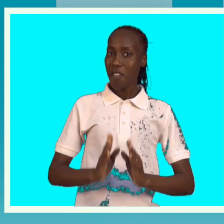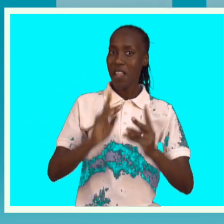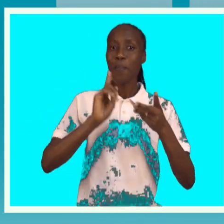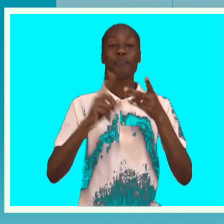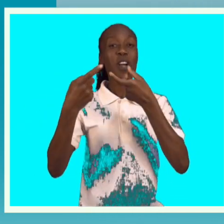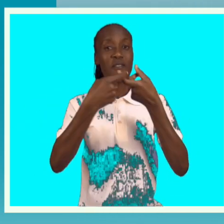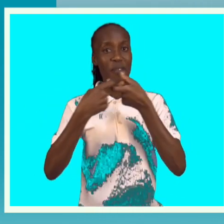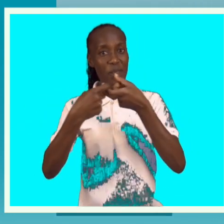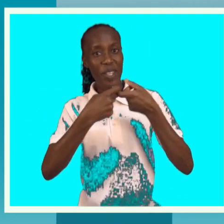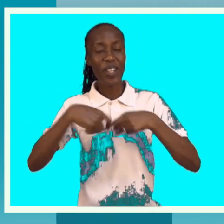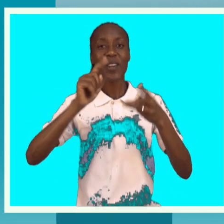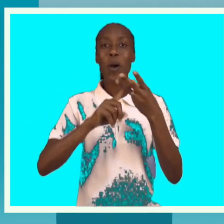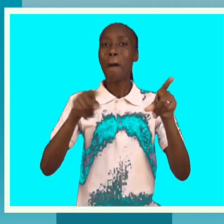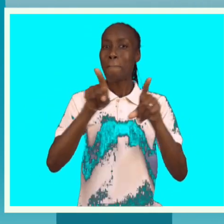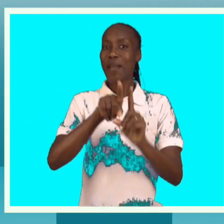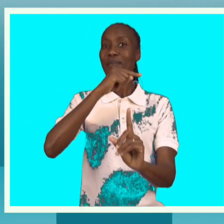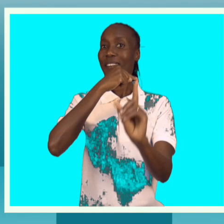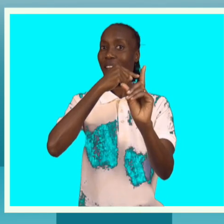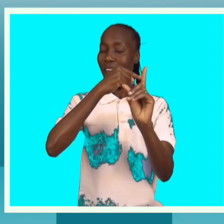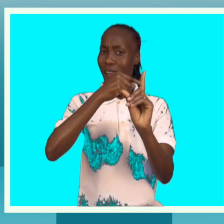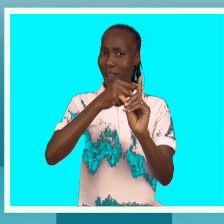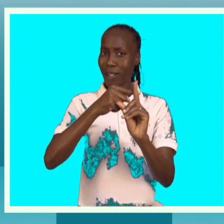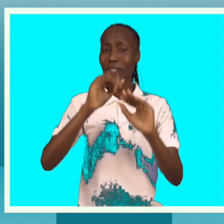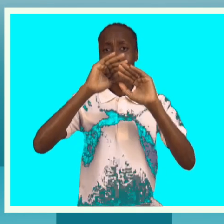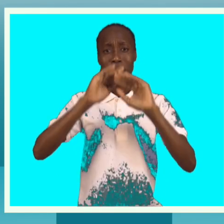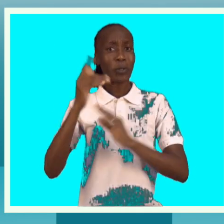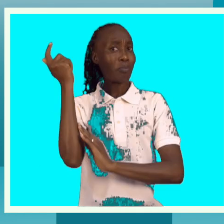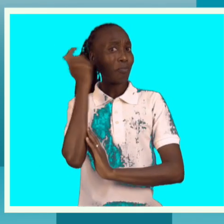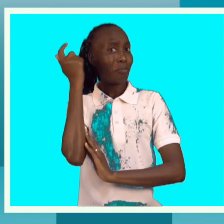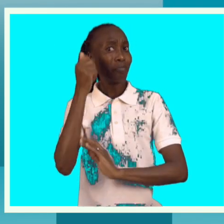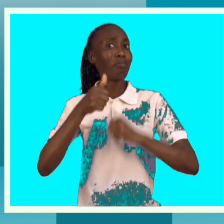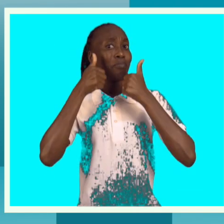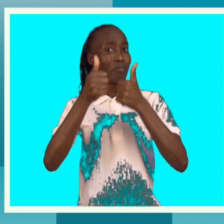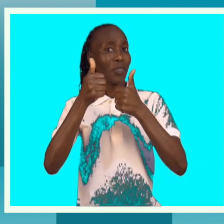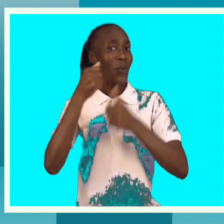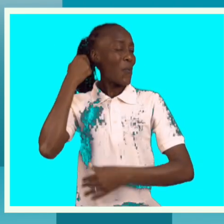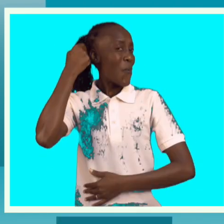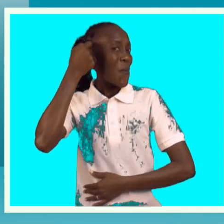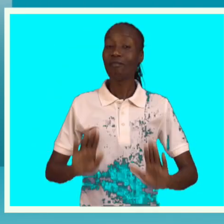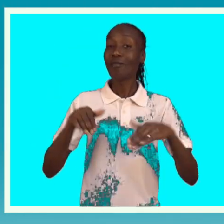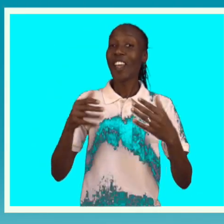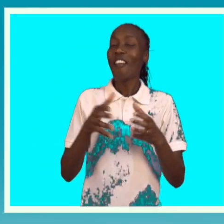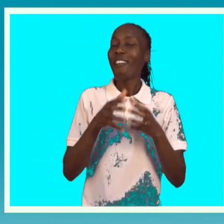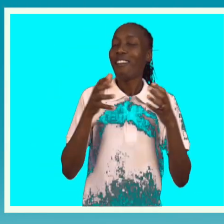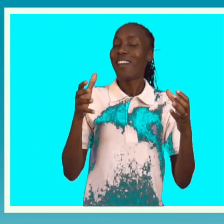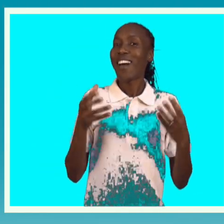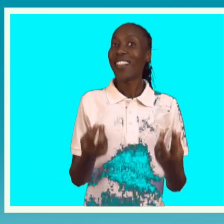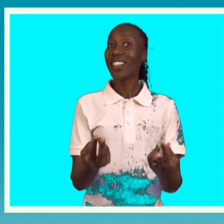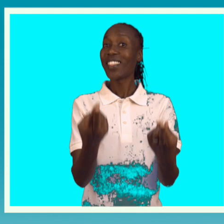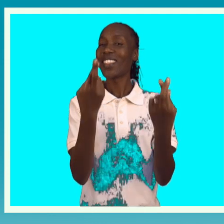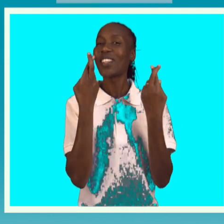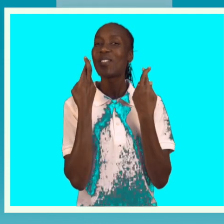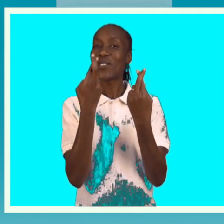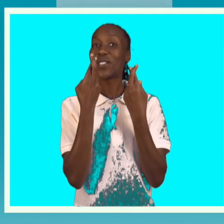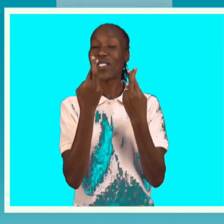com a família, mesmo na igreja, já estou ouvindo bem através do aparelho. É um grande milagre